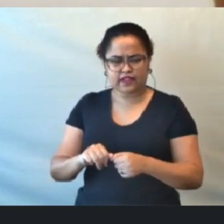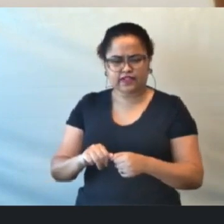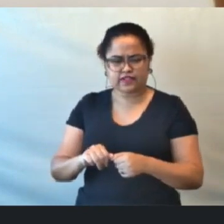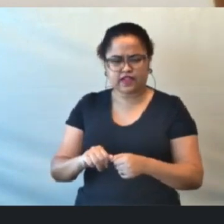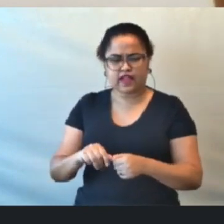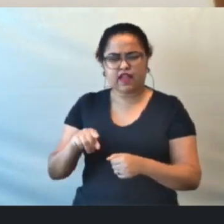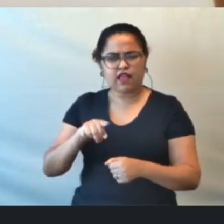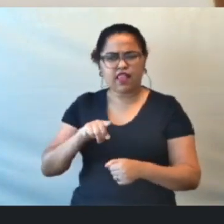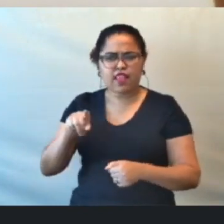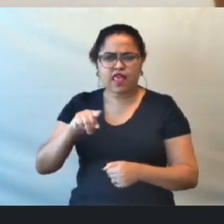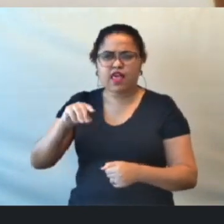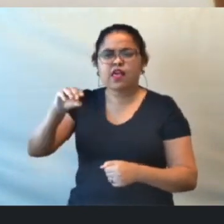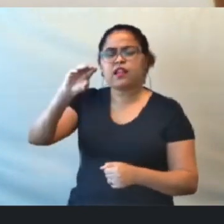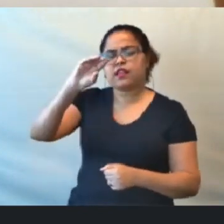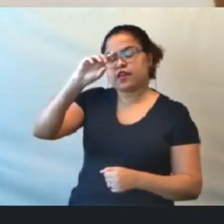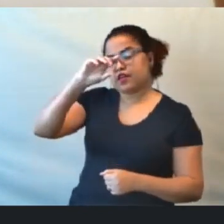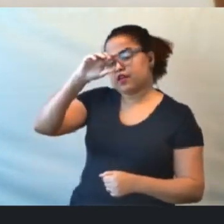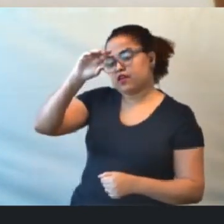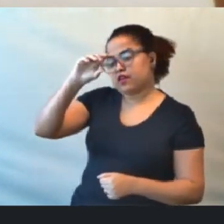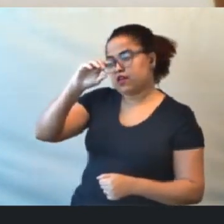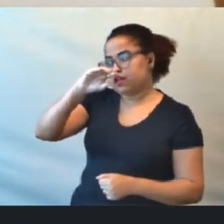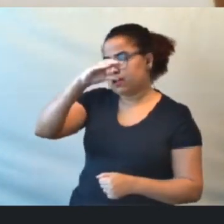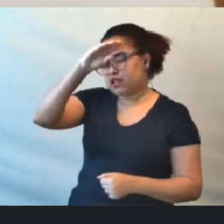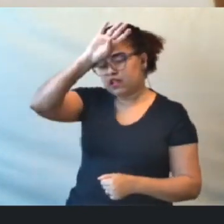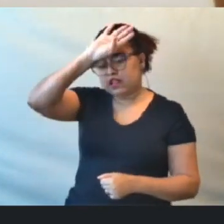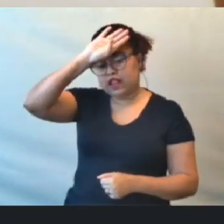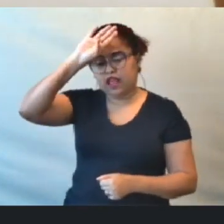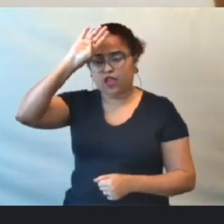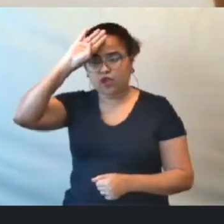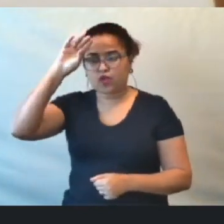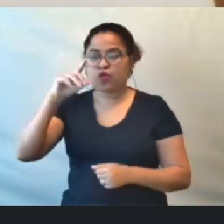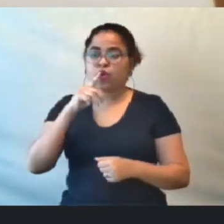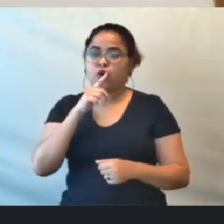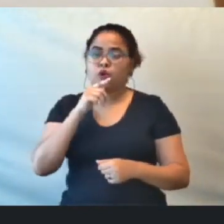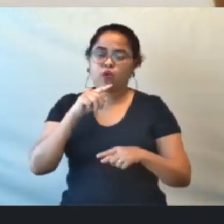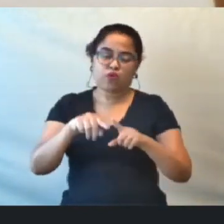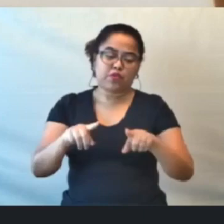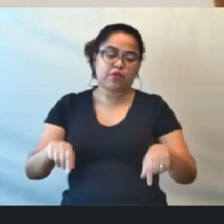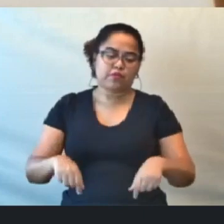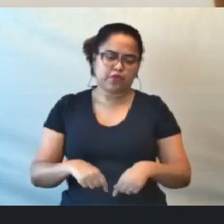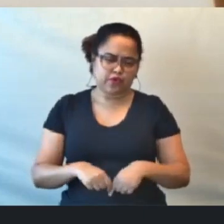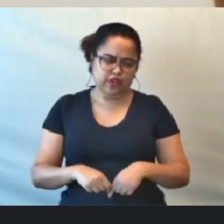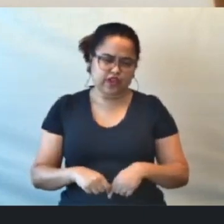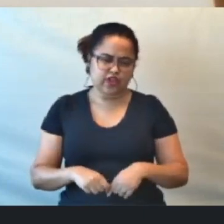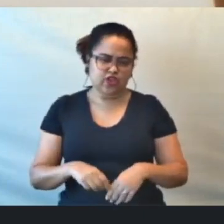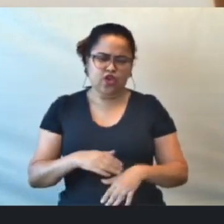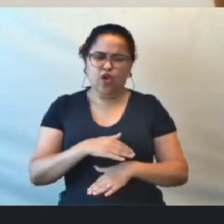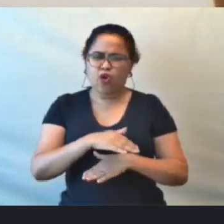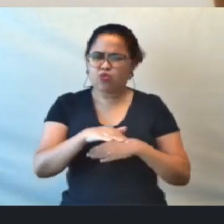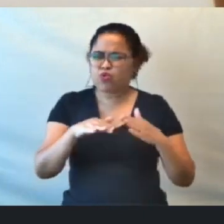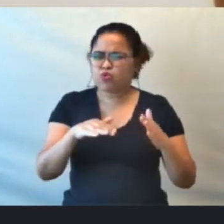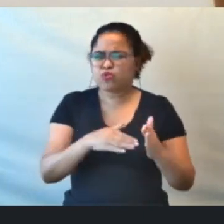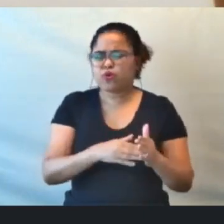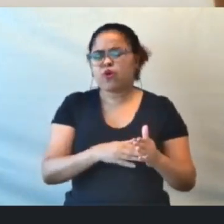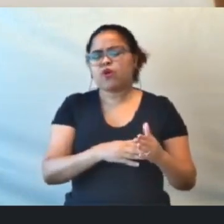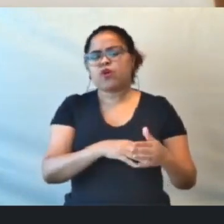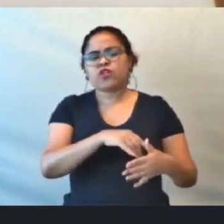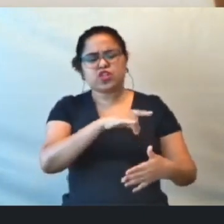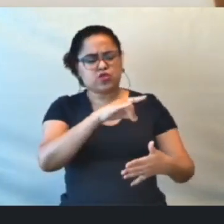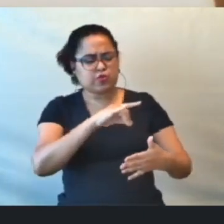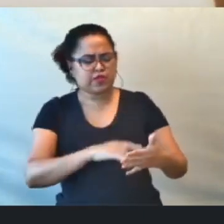constando de 8 itens, e toda a documentação, né, de contratação específica, né, de